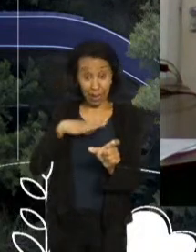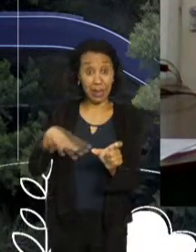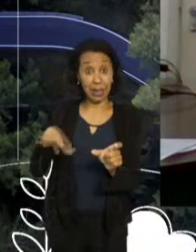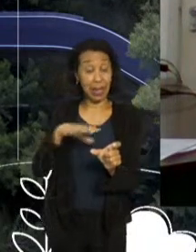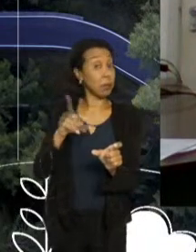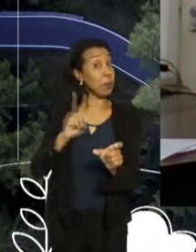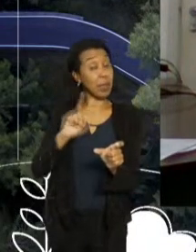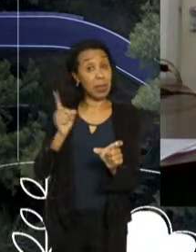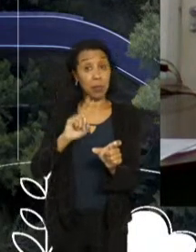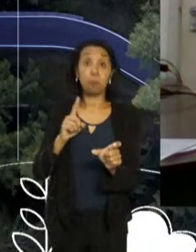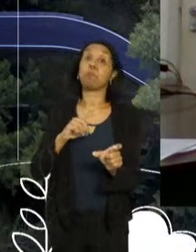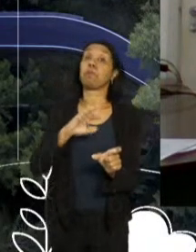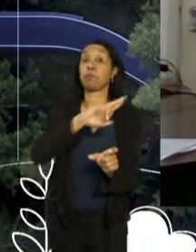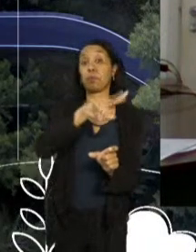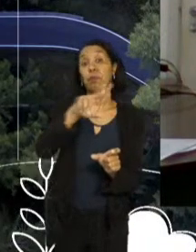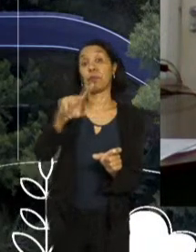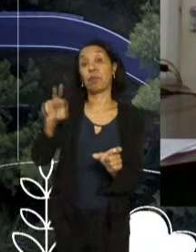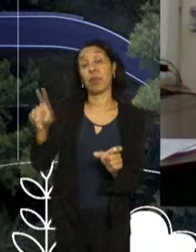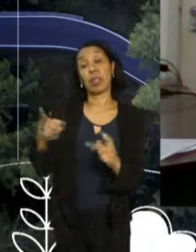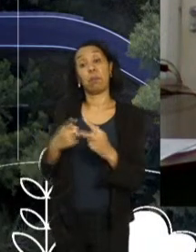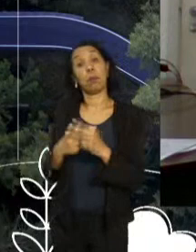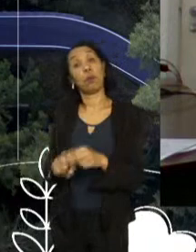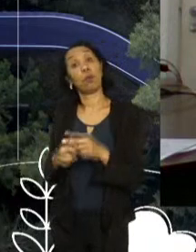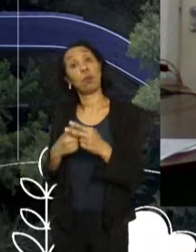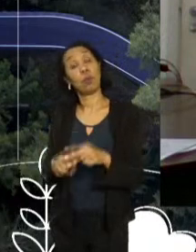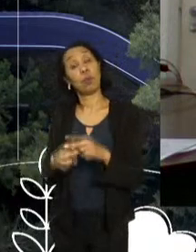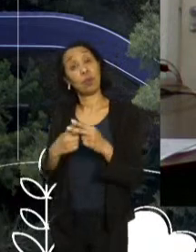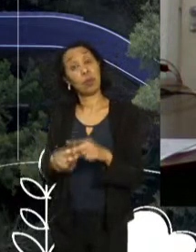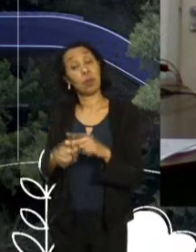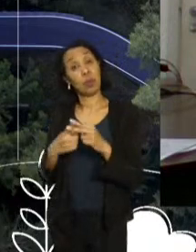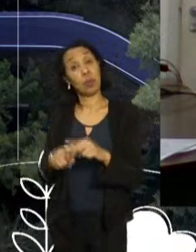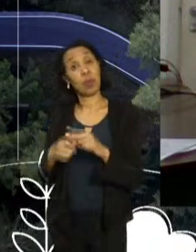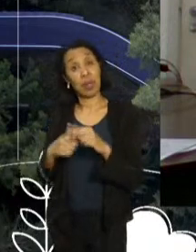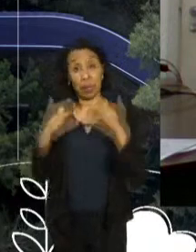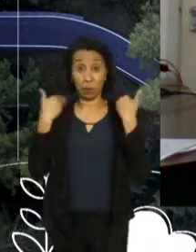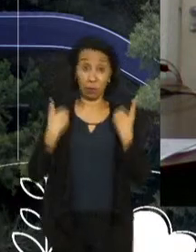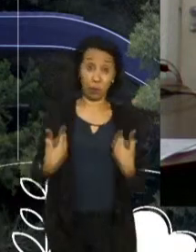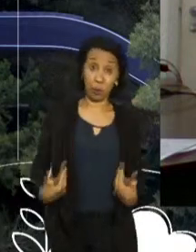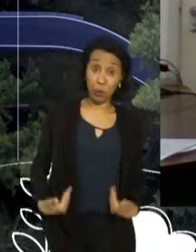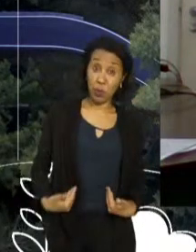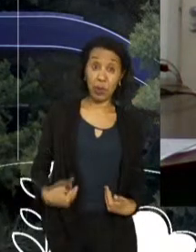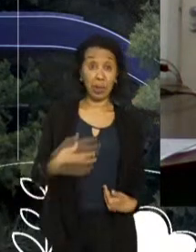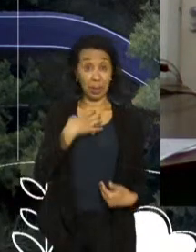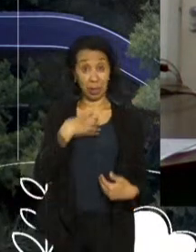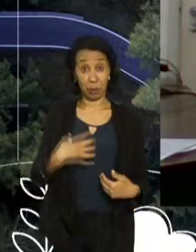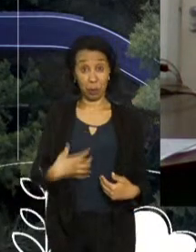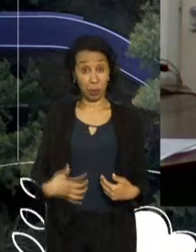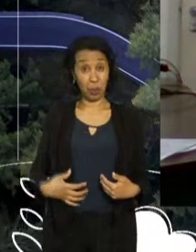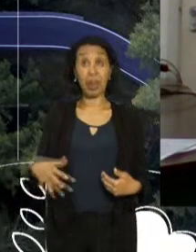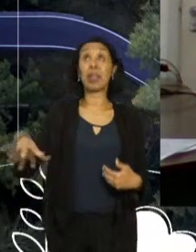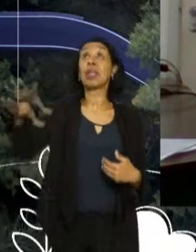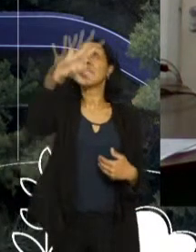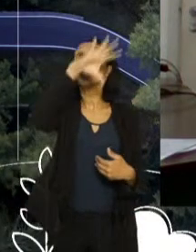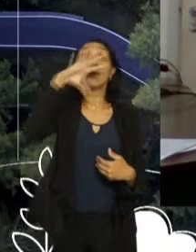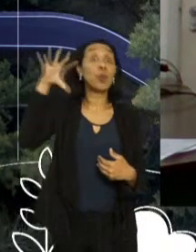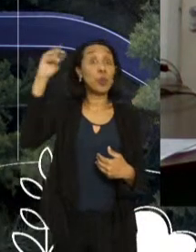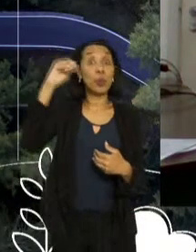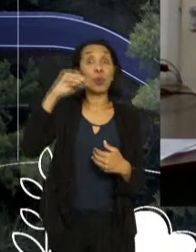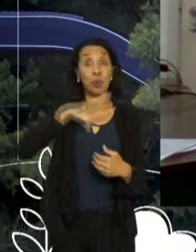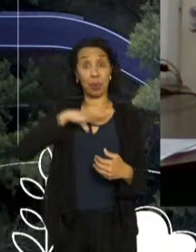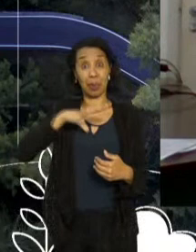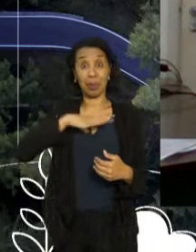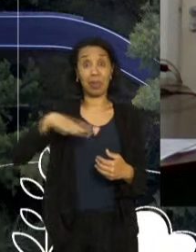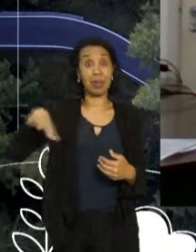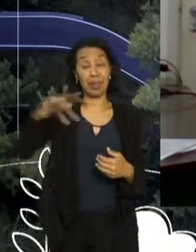mas como a manutenção da fisiologia e da funcionalidade de um ecossistema urbano